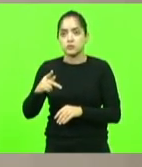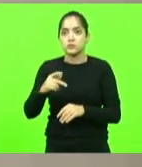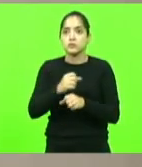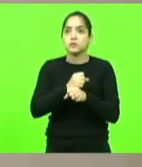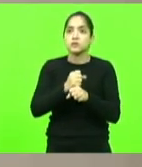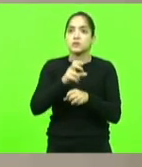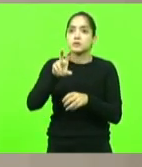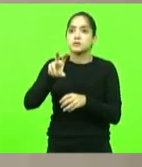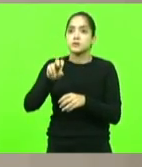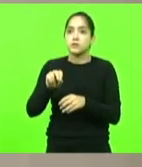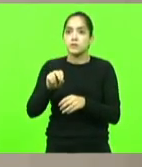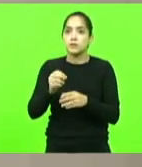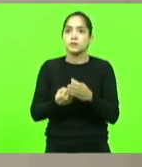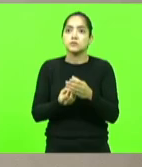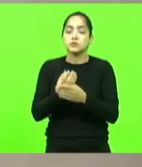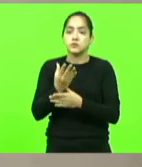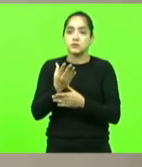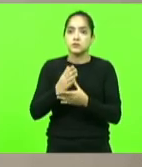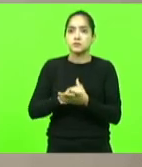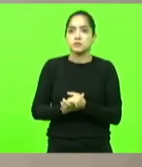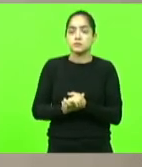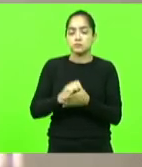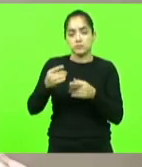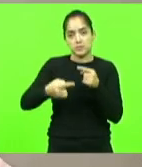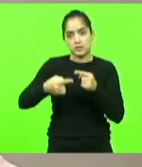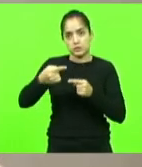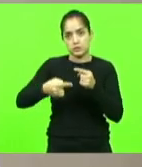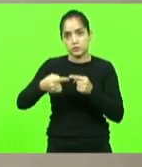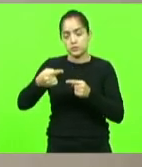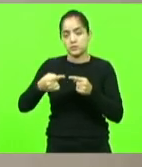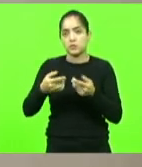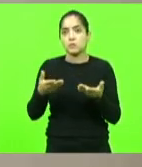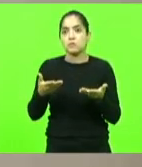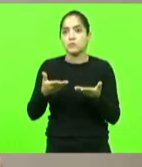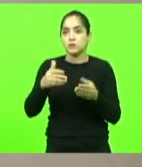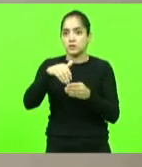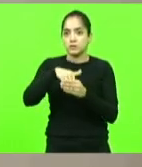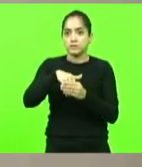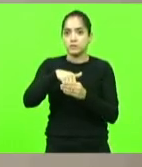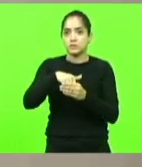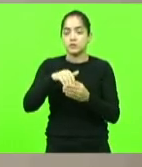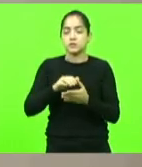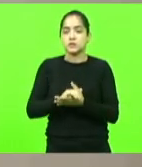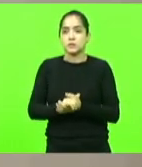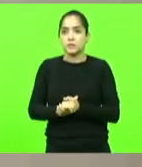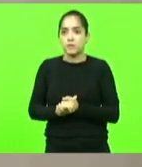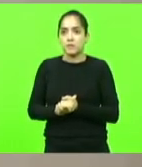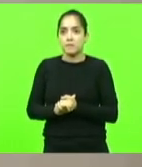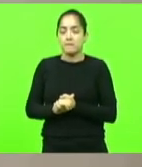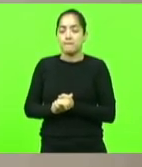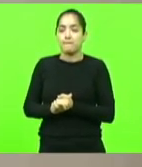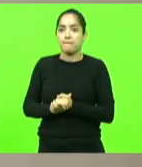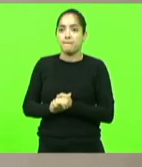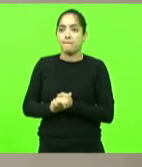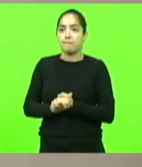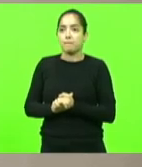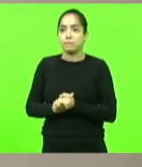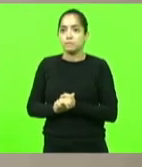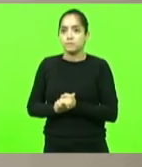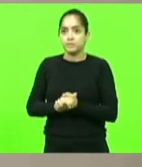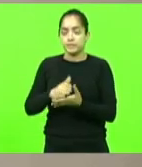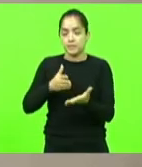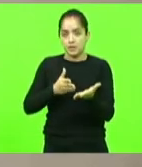50 anos de fundação em discussão não havendo quem queira discutir em votação deputados que aprovam permaneçam como se encontra